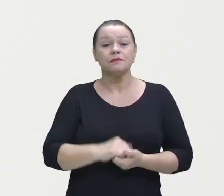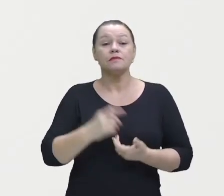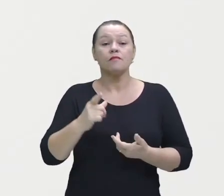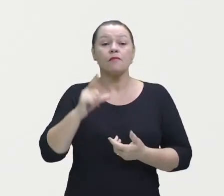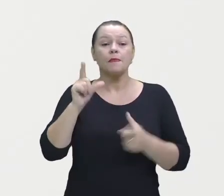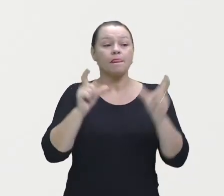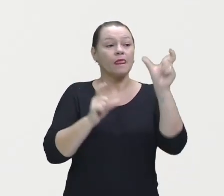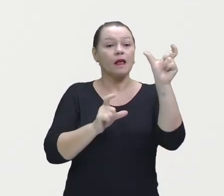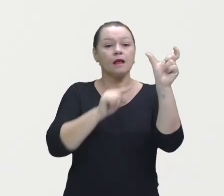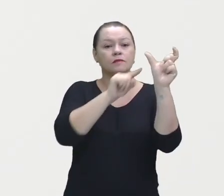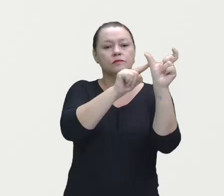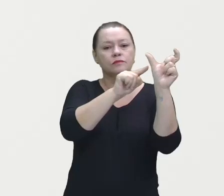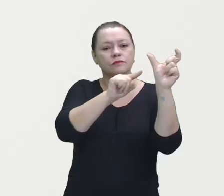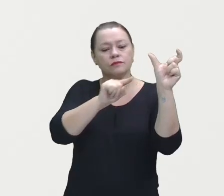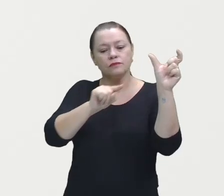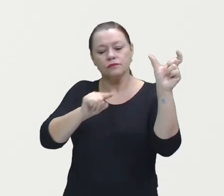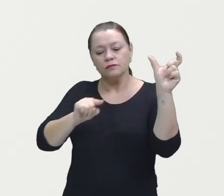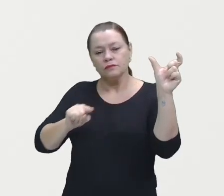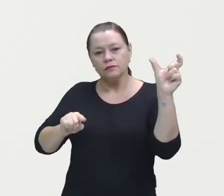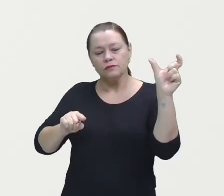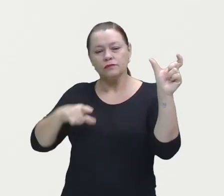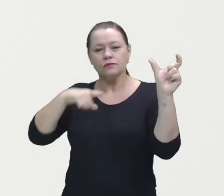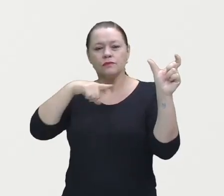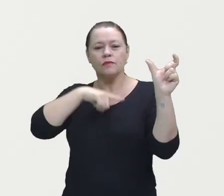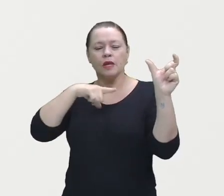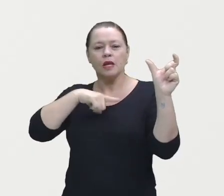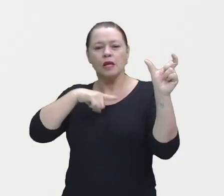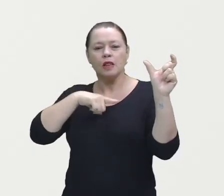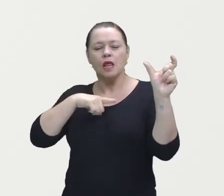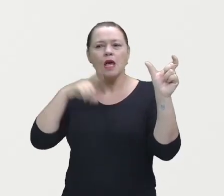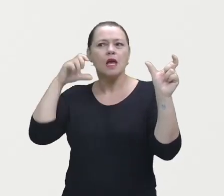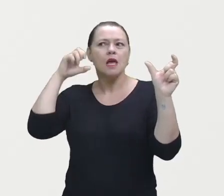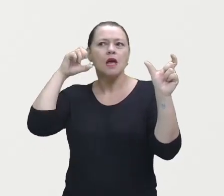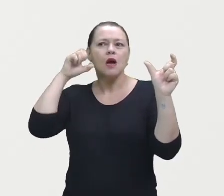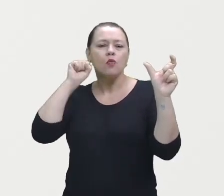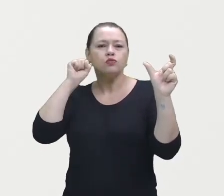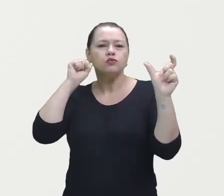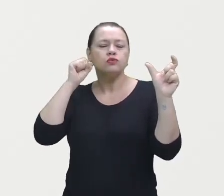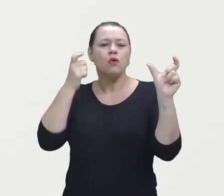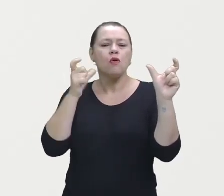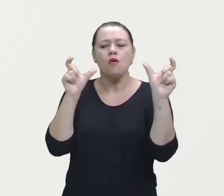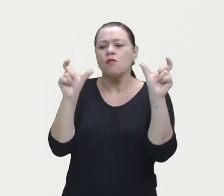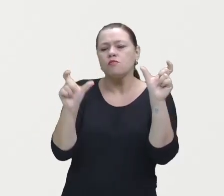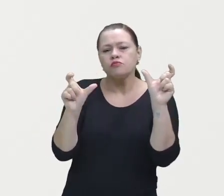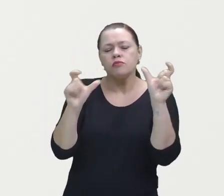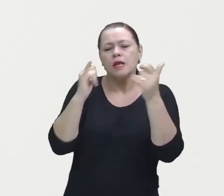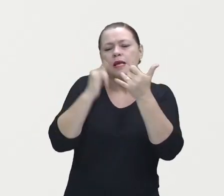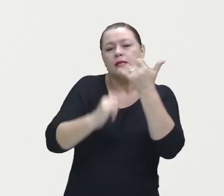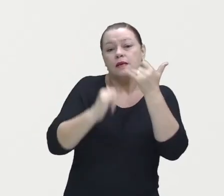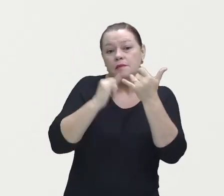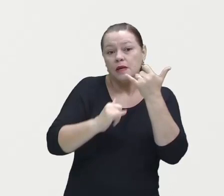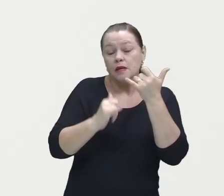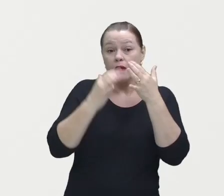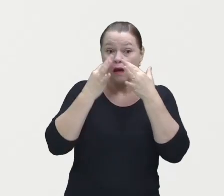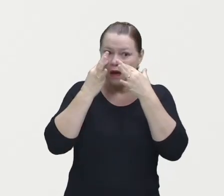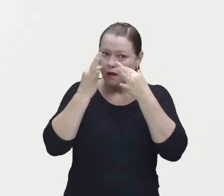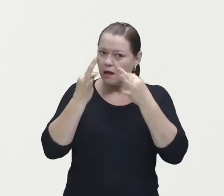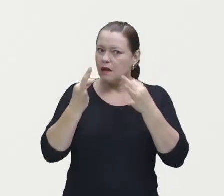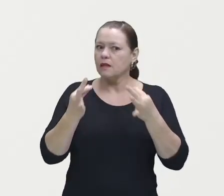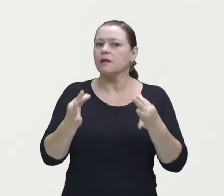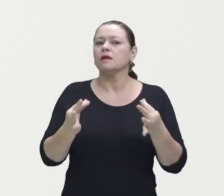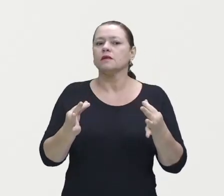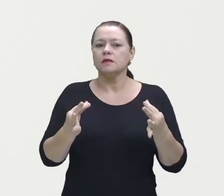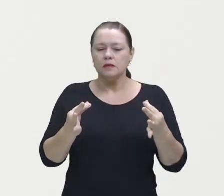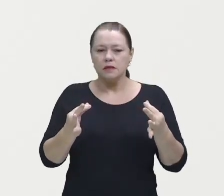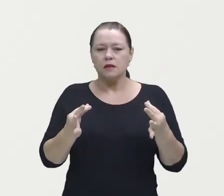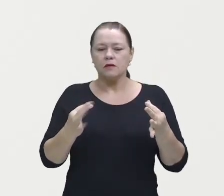Ligue as palavras que possuem o mesmo som final. Atenção! Nós